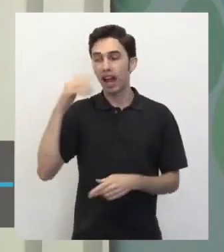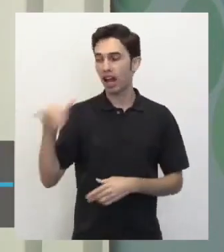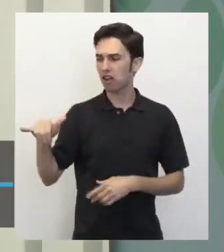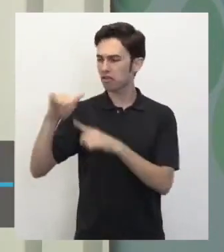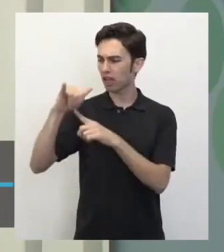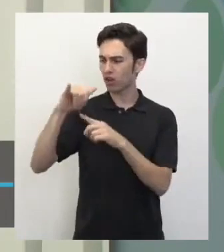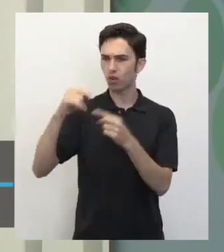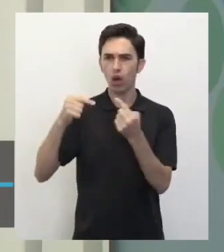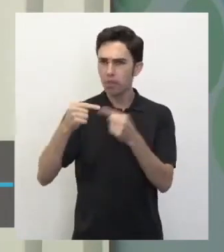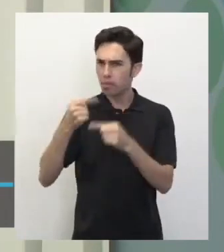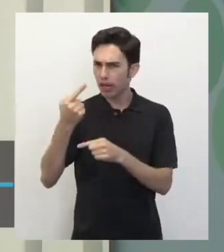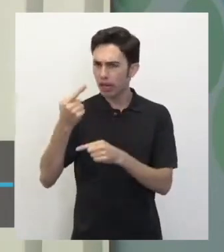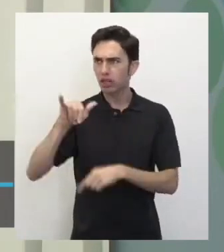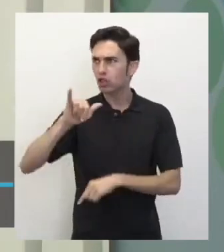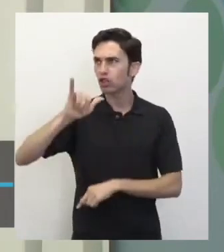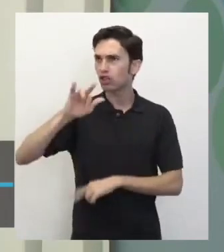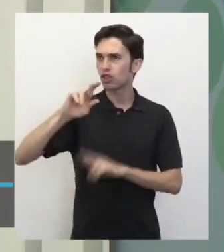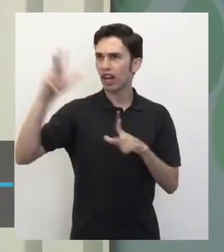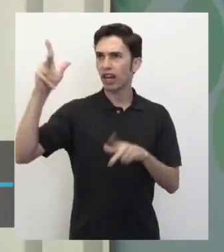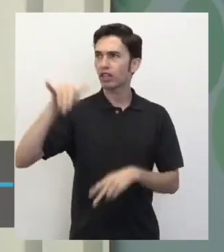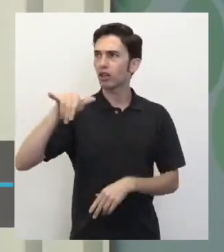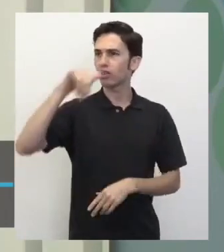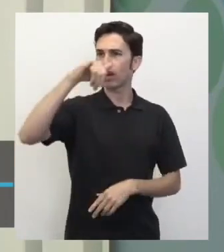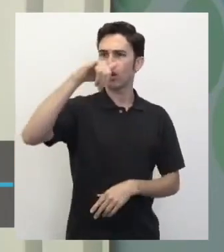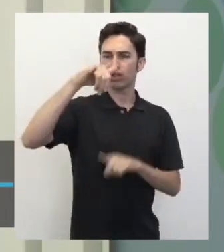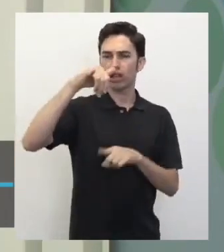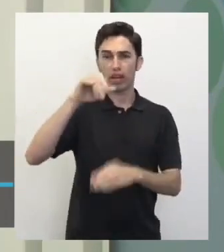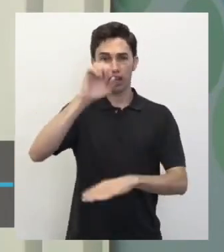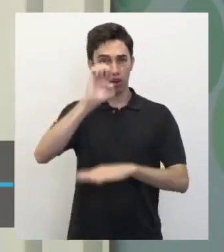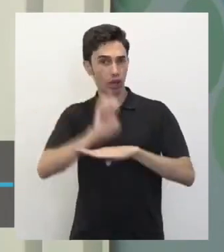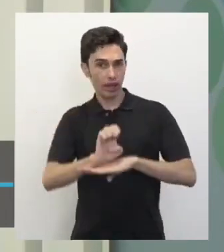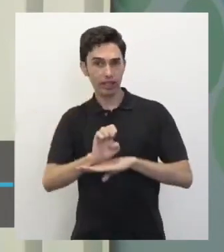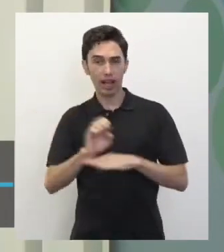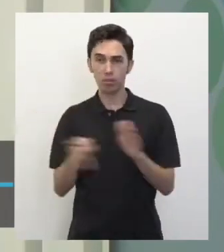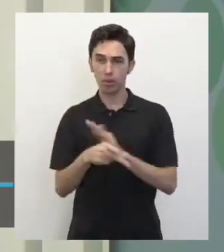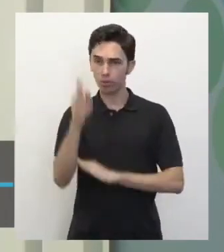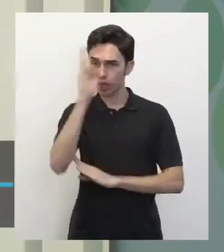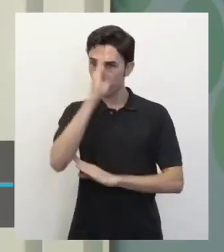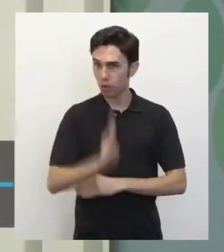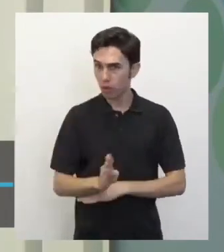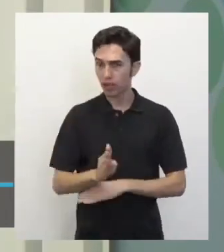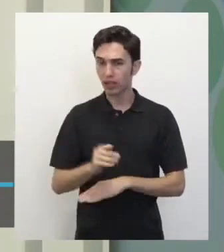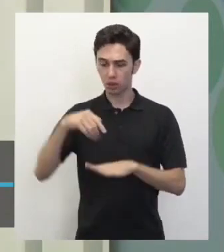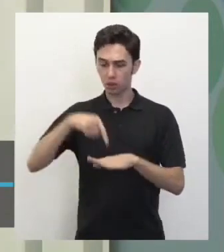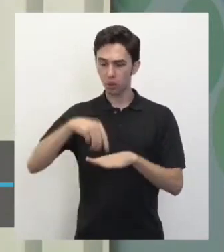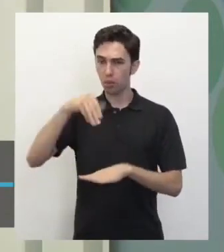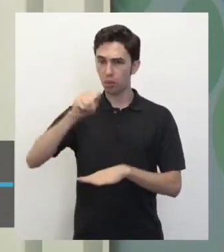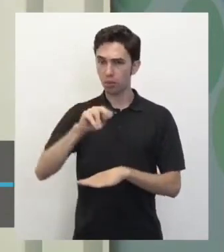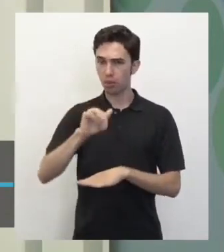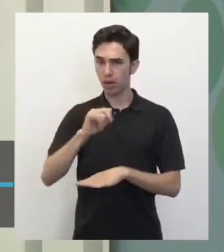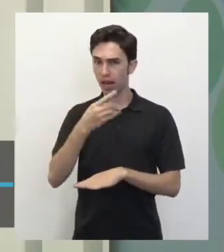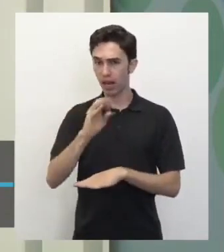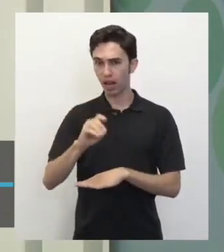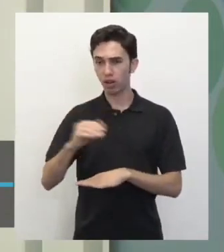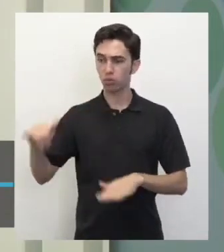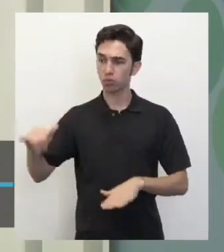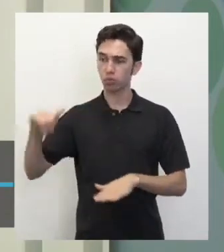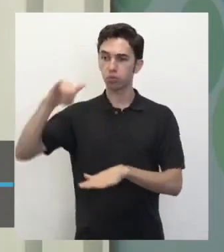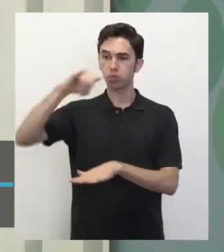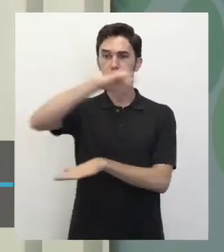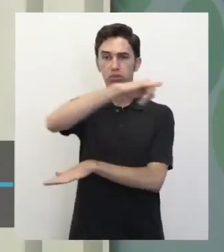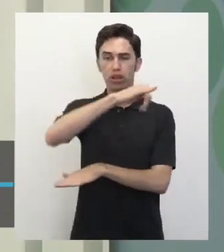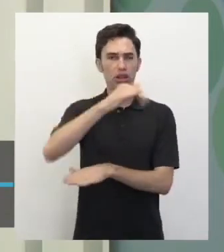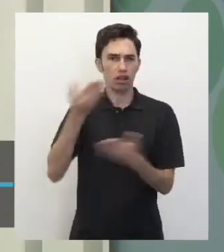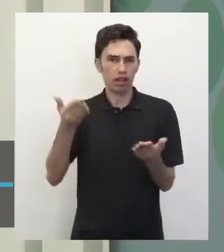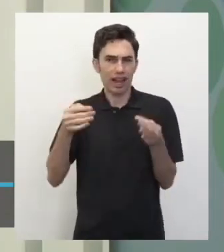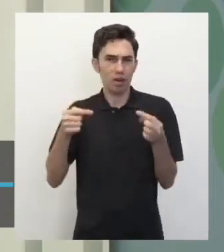que seja um avião. E o Maranhão é o estado da Federação Brasileira, o estado do Maranhão. Então, é isto. A notícia tem que